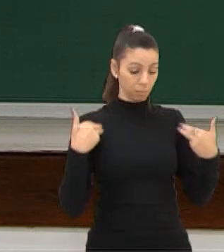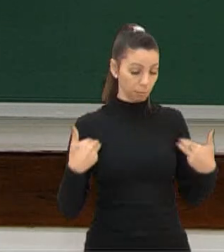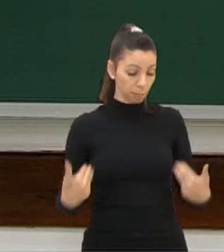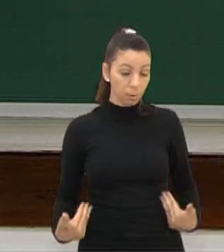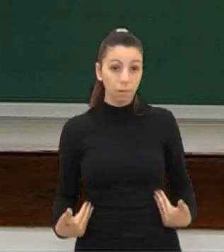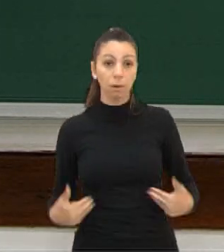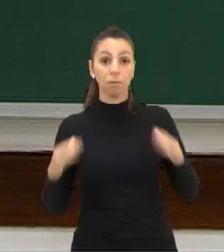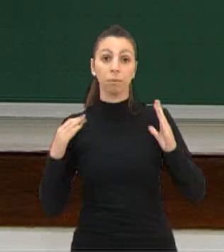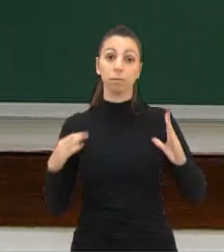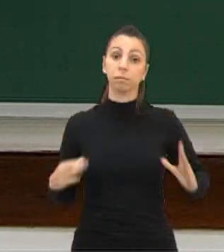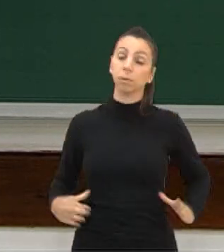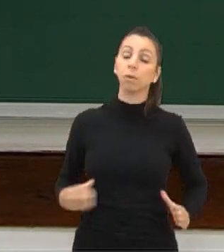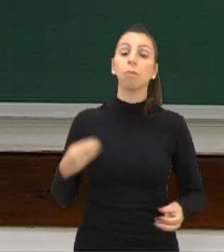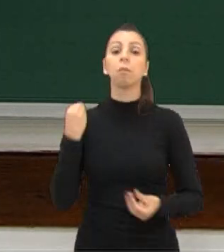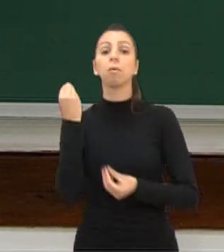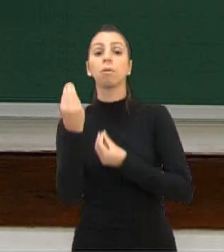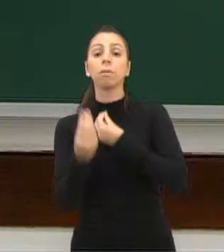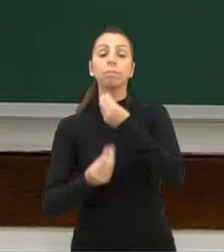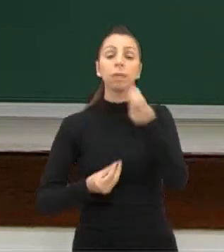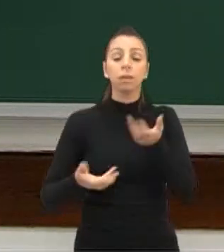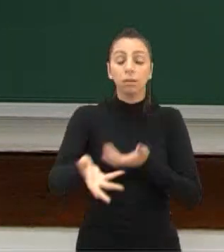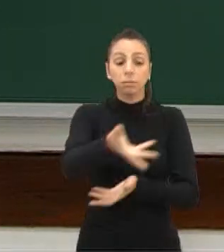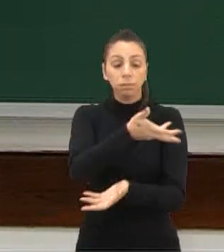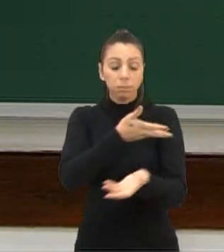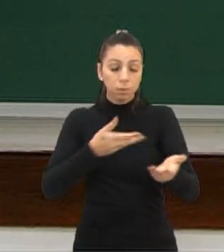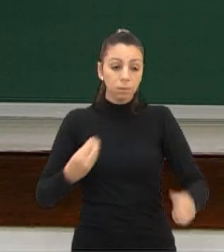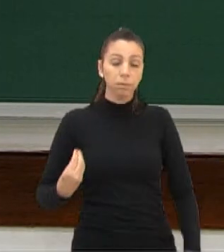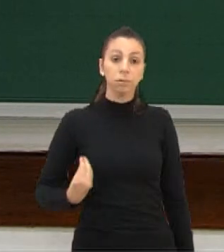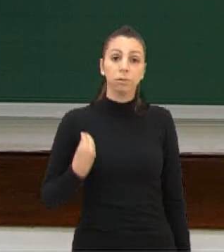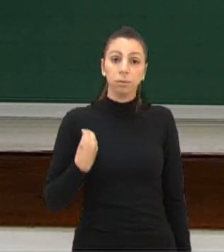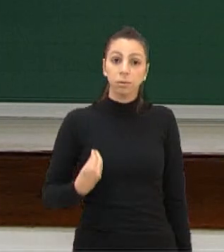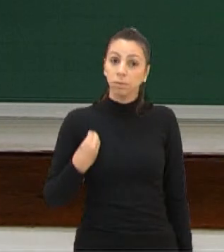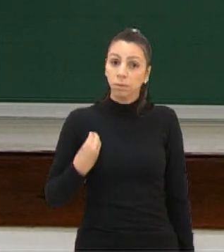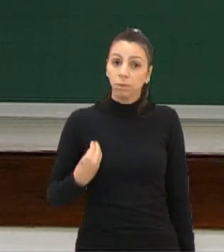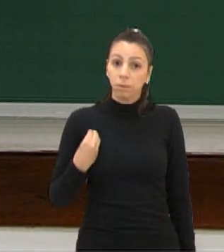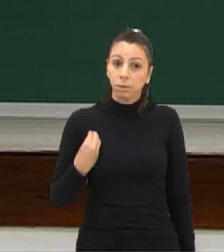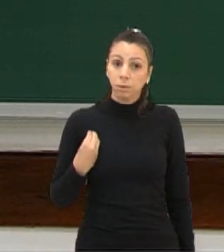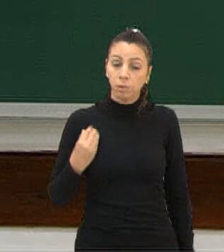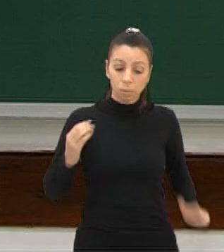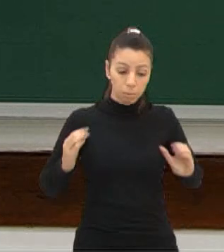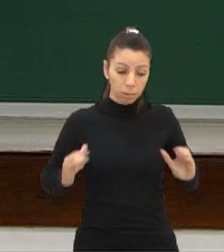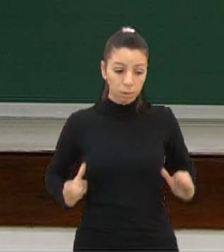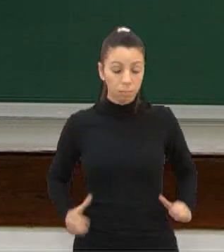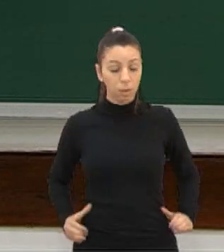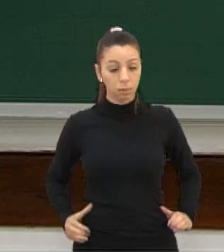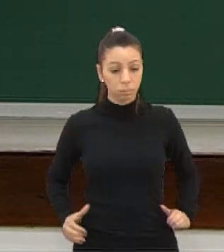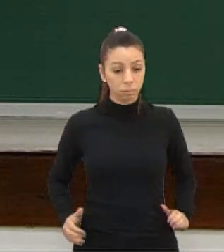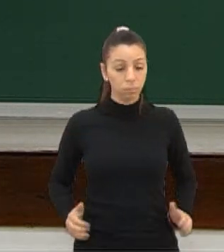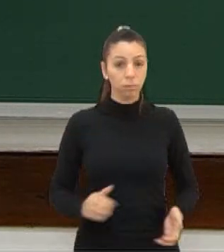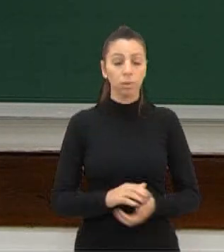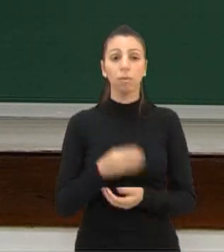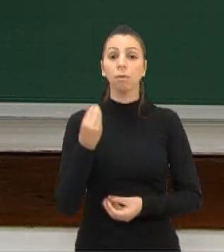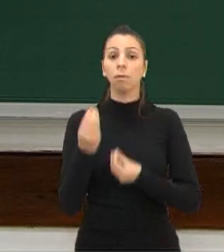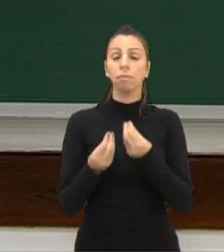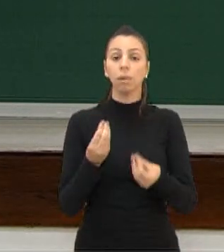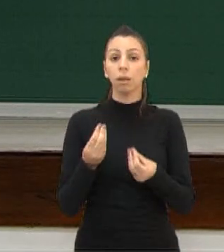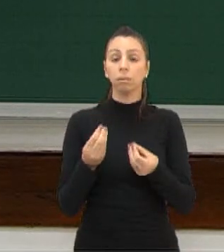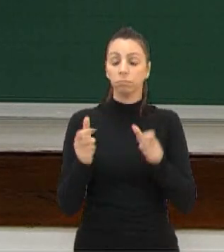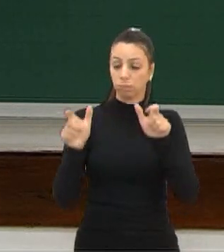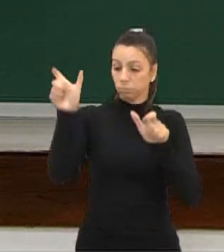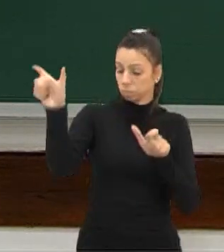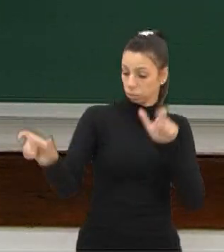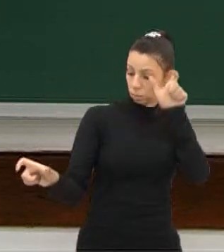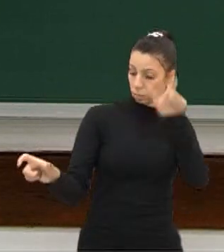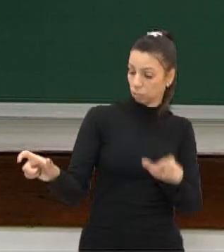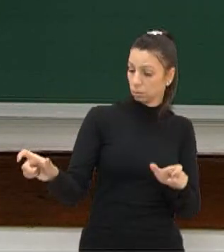né? Como é que você deve agir socialmente, como é que você deve lidar com outro ser humano, como é que você deve se comportar com o seu semelhante, né,